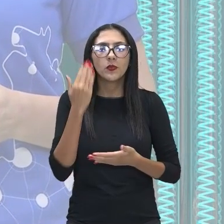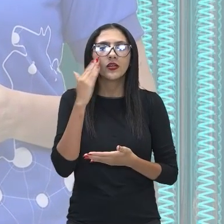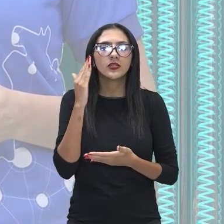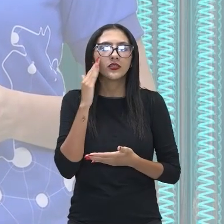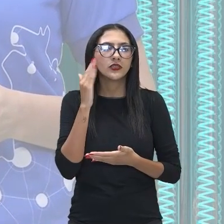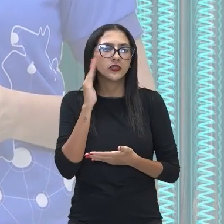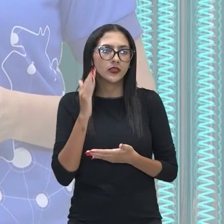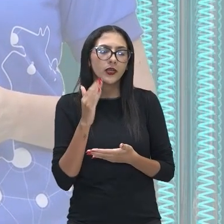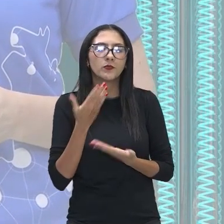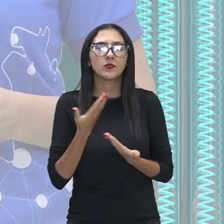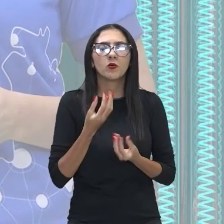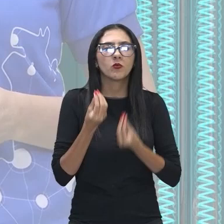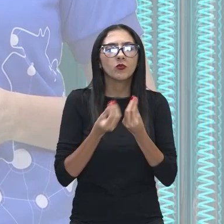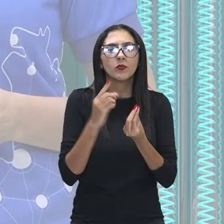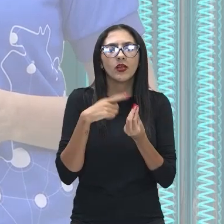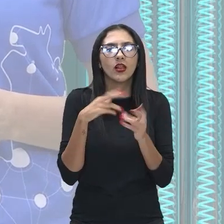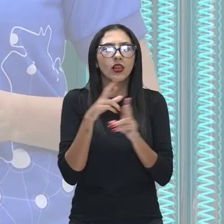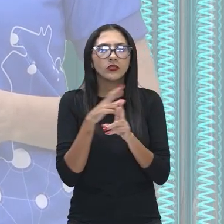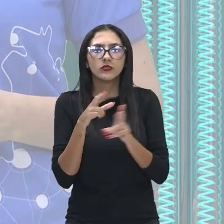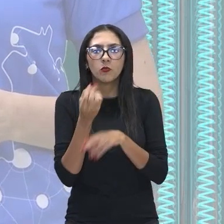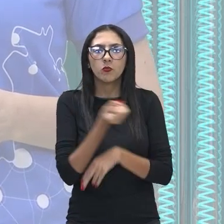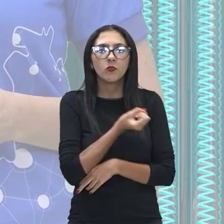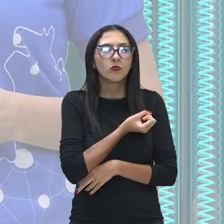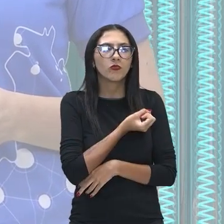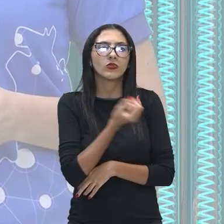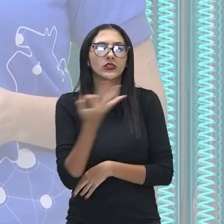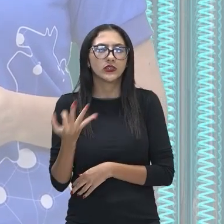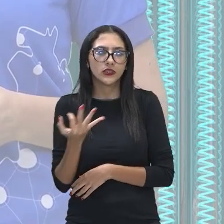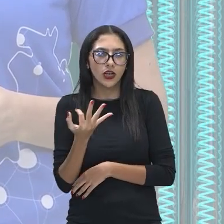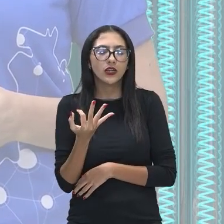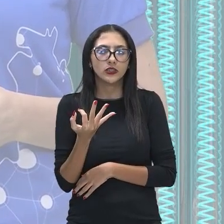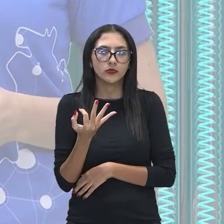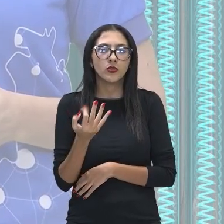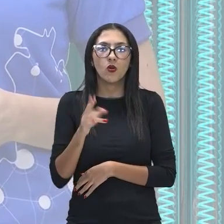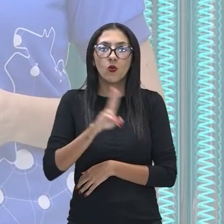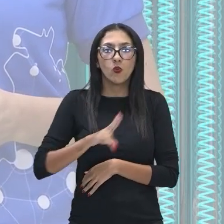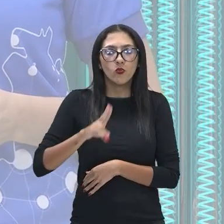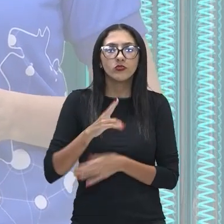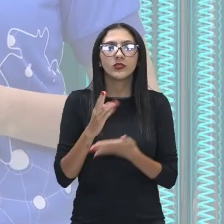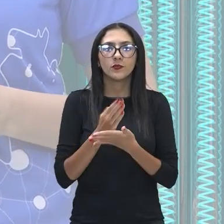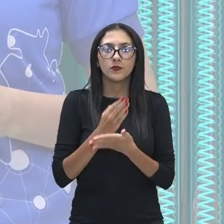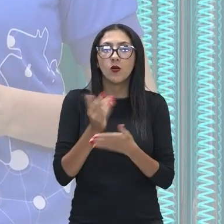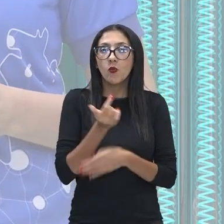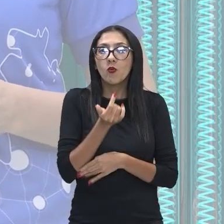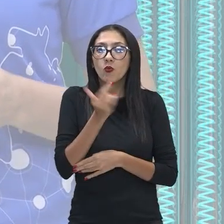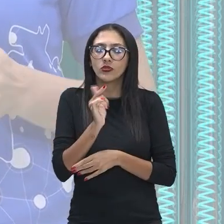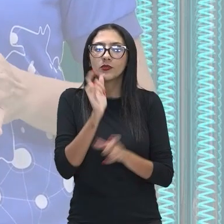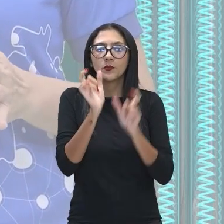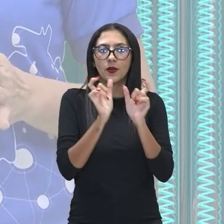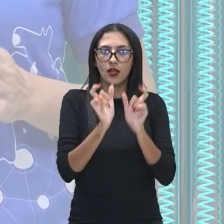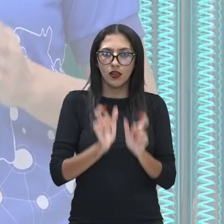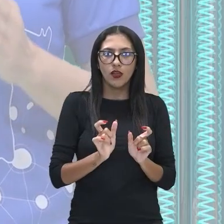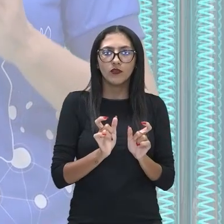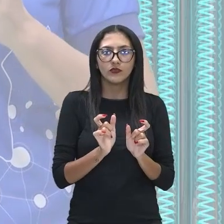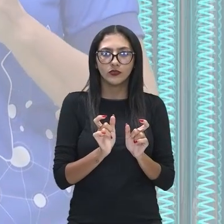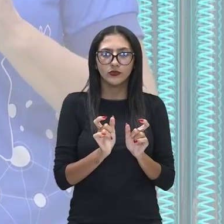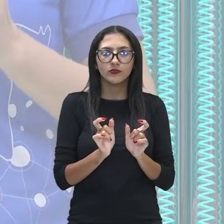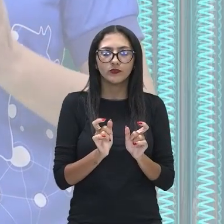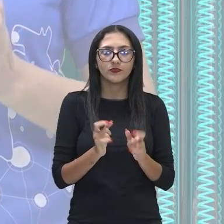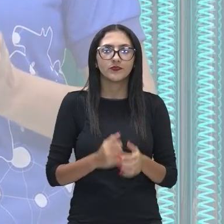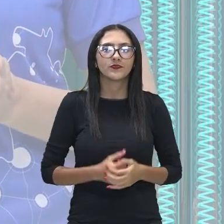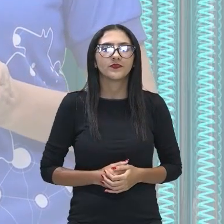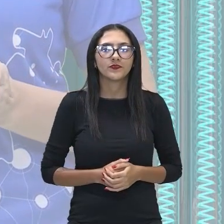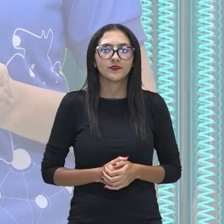um uncountable noun, nós utilizamos as seguintes palavras e expressões. Tá, se a gente